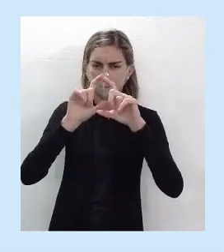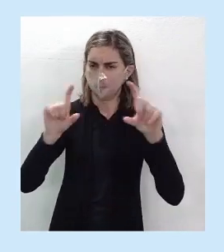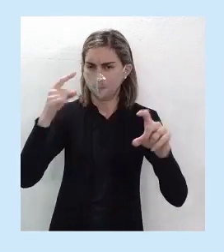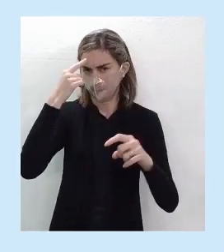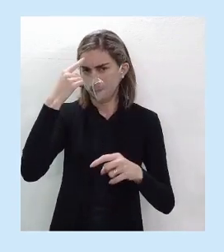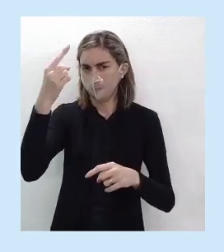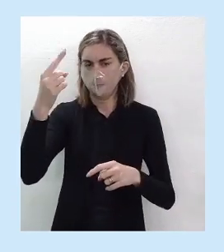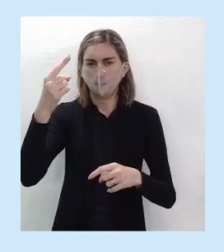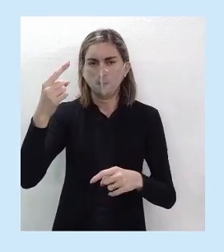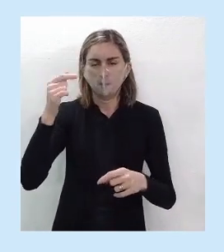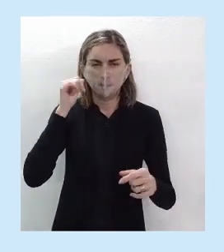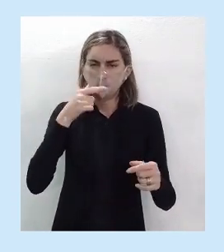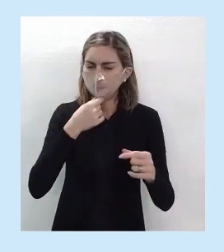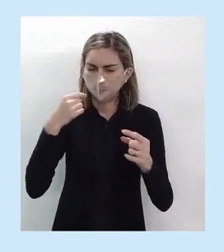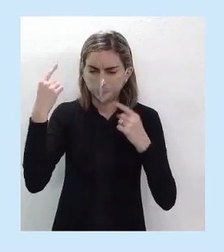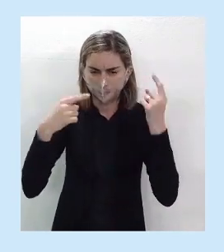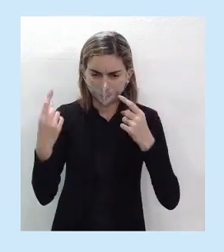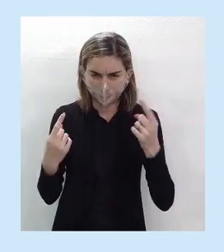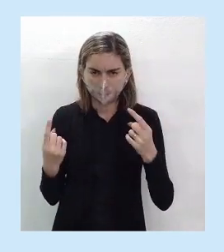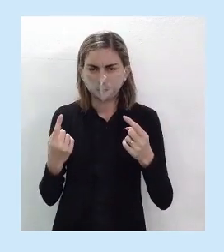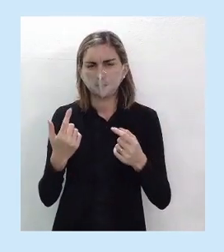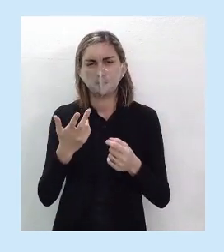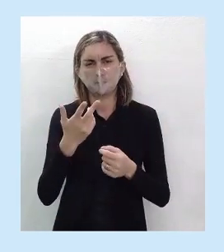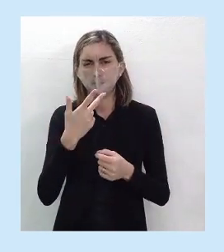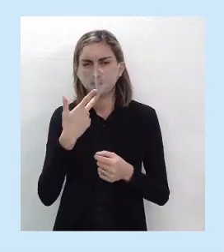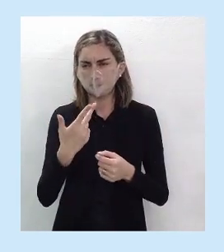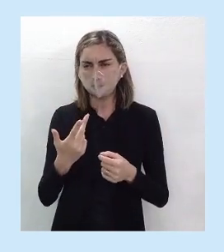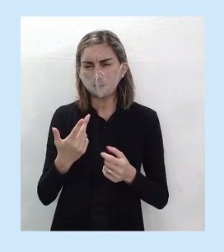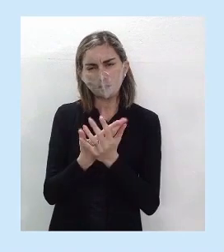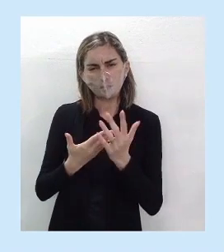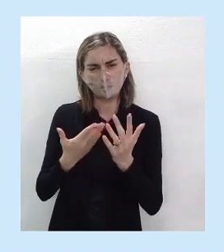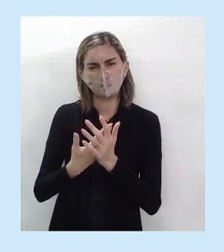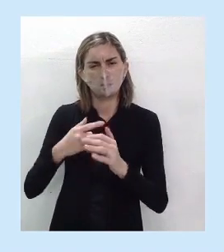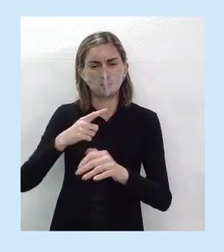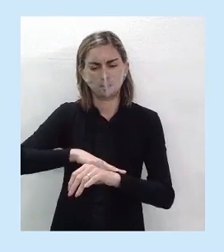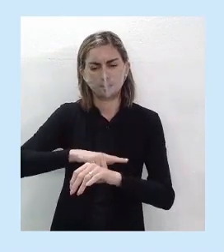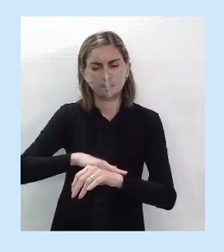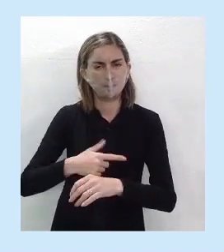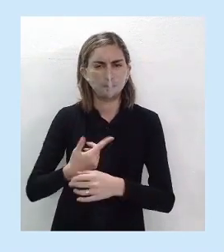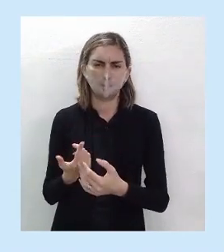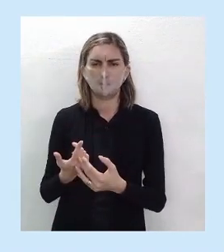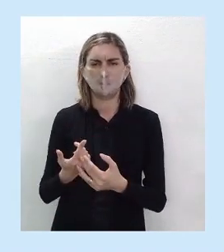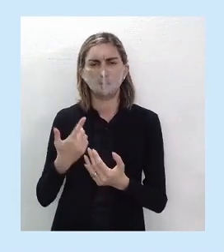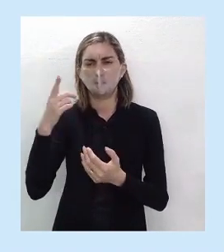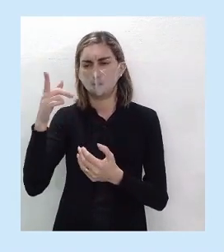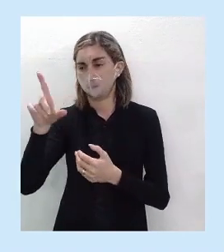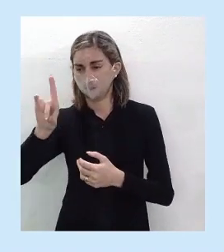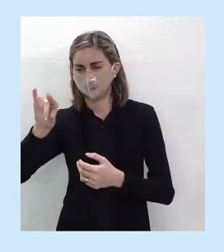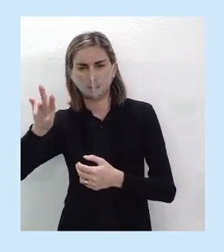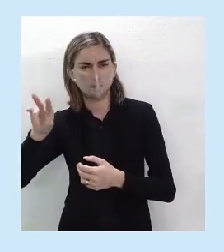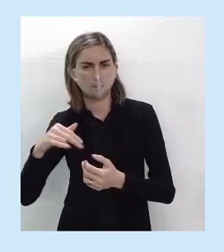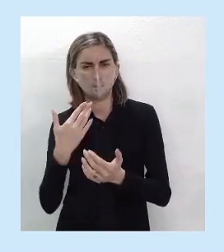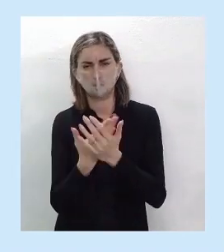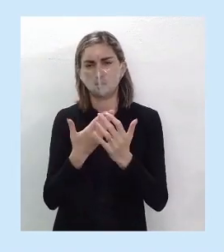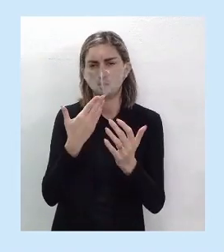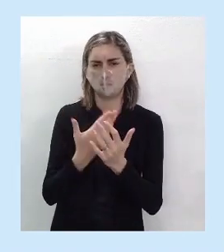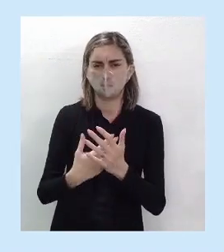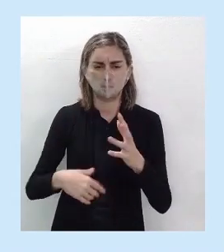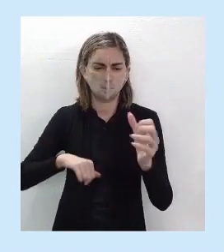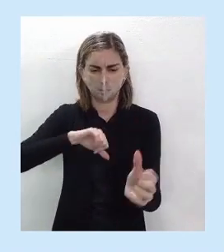ideia do Menino Maluquinho lá, a ideia do Menino Maluquinho era dizer que ele faz um estudo do tempo. Já o David pegou o estudo